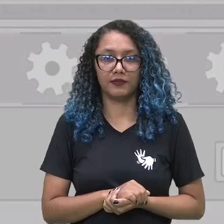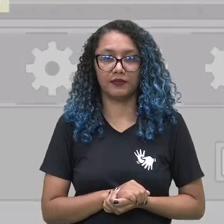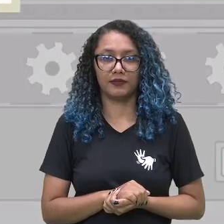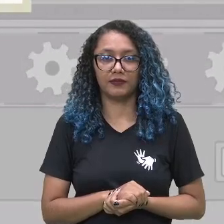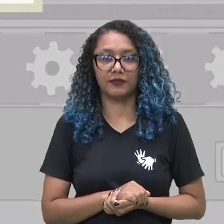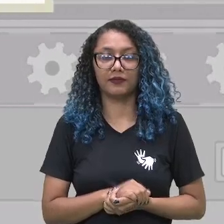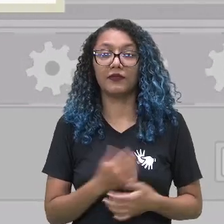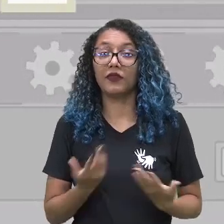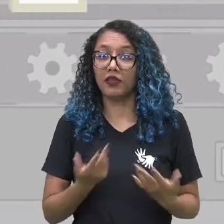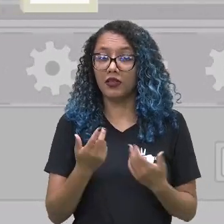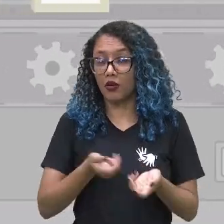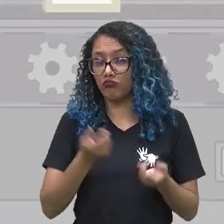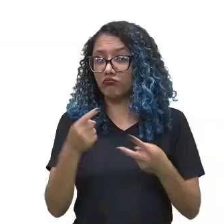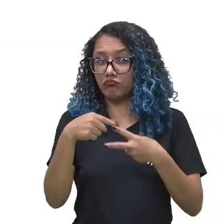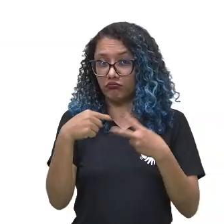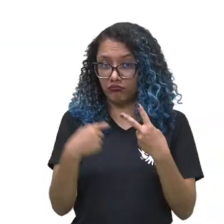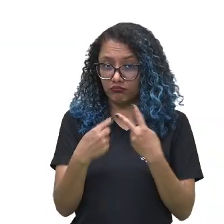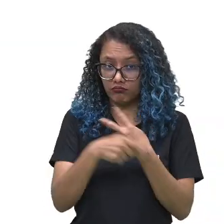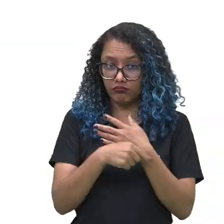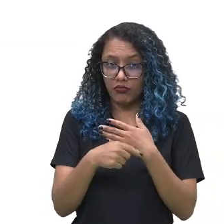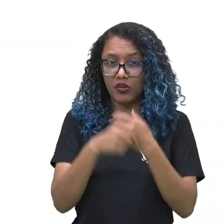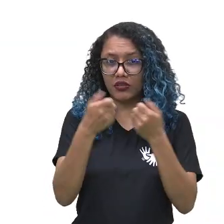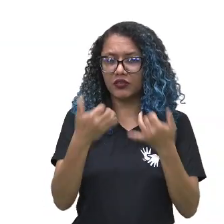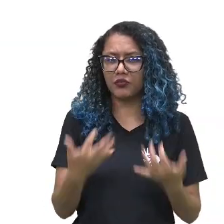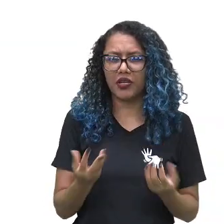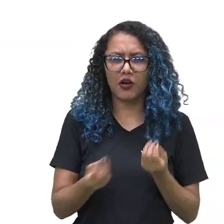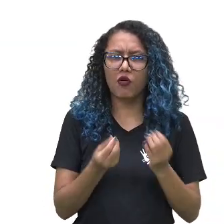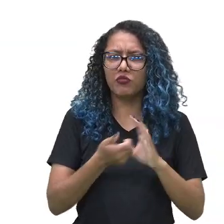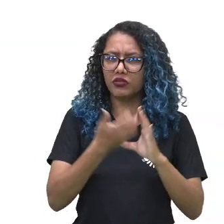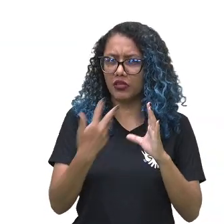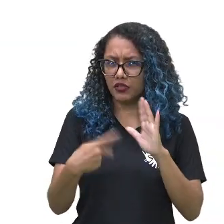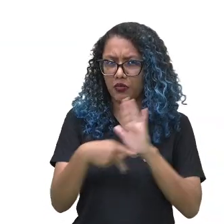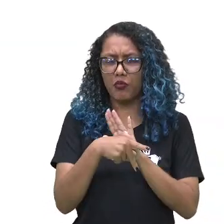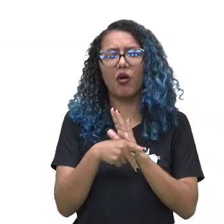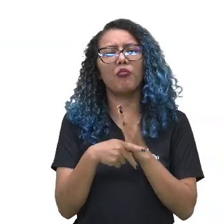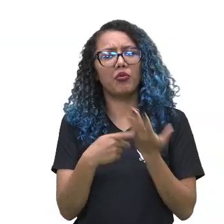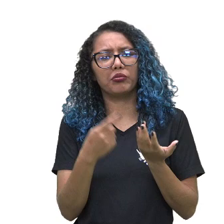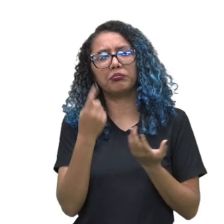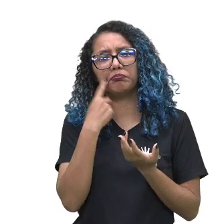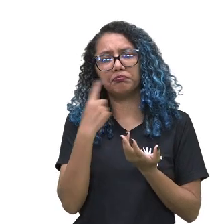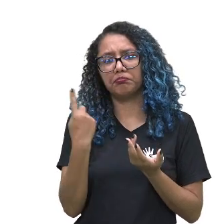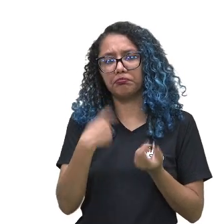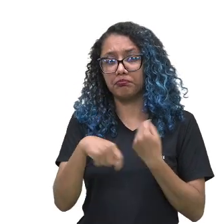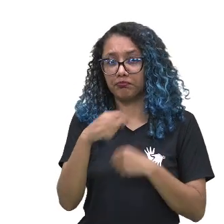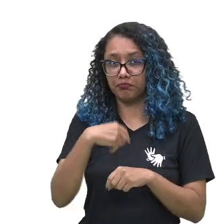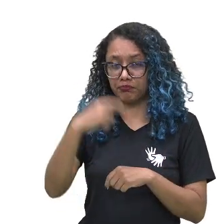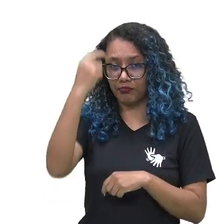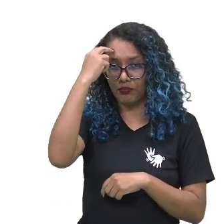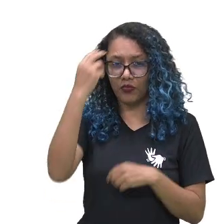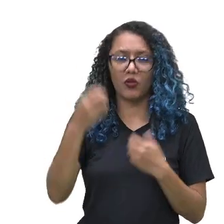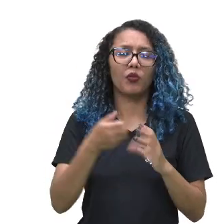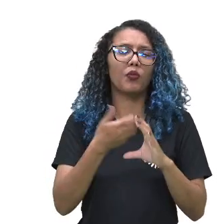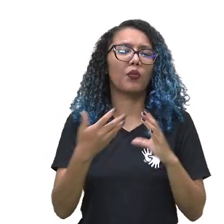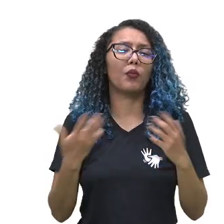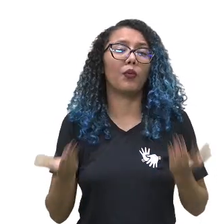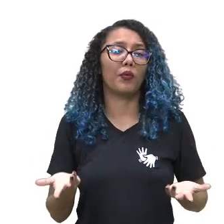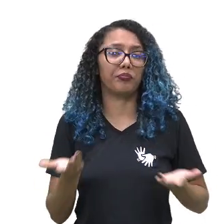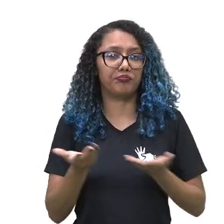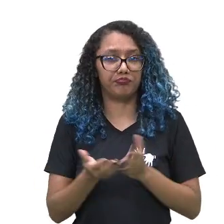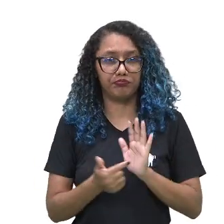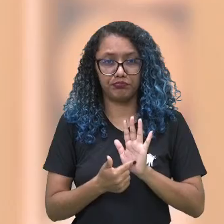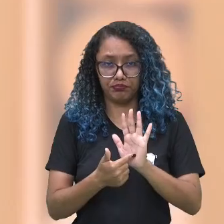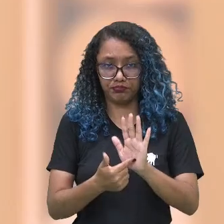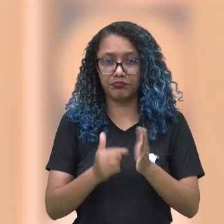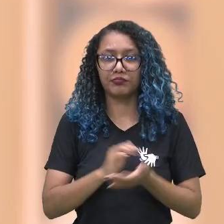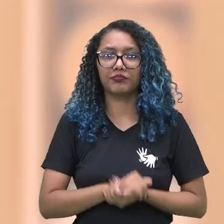colocam aí algumas características, né, da indústria cultural, que nós vamos ver agora. Quais são essas características,